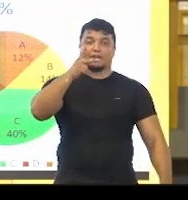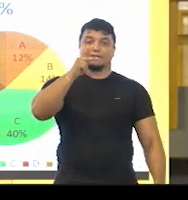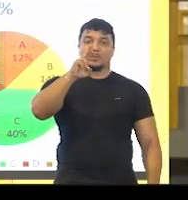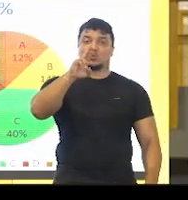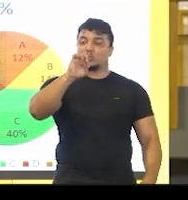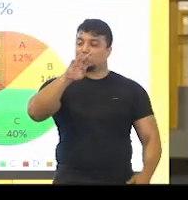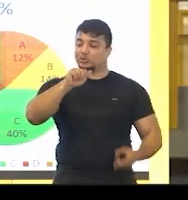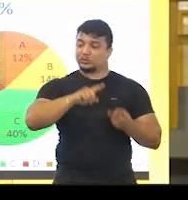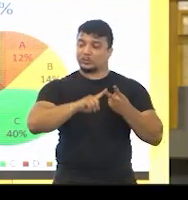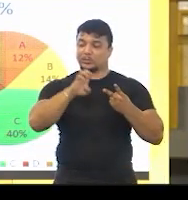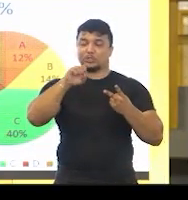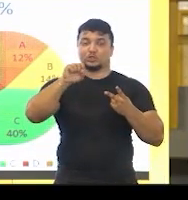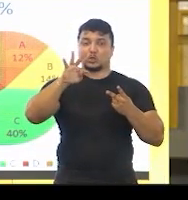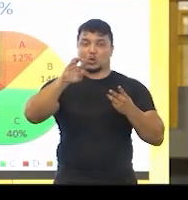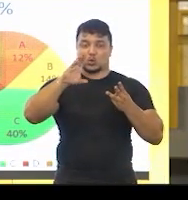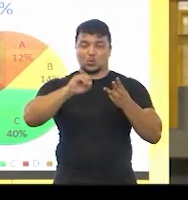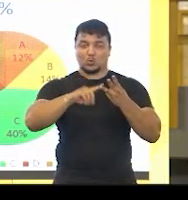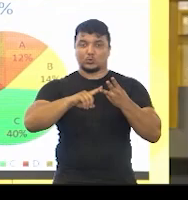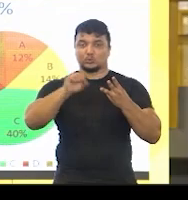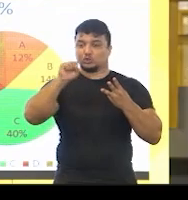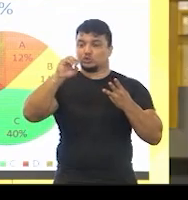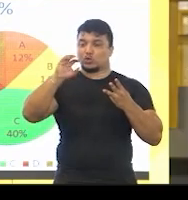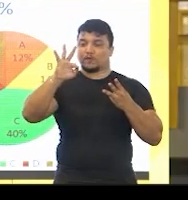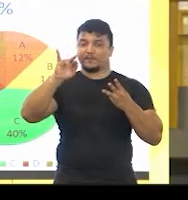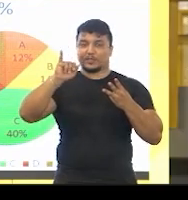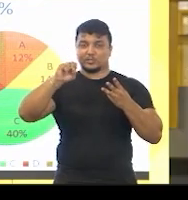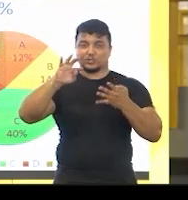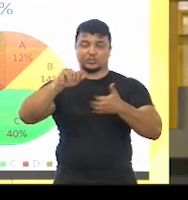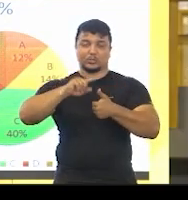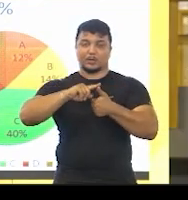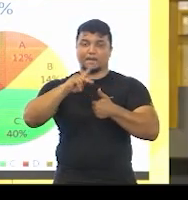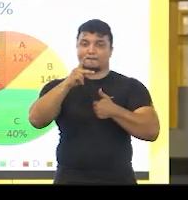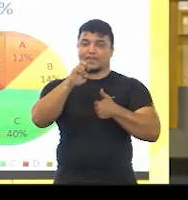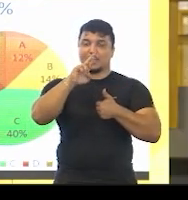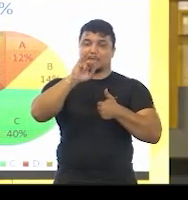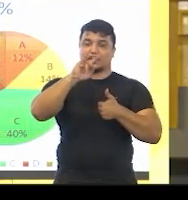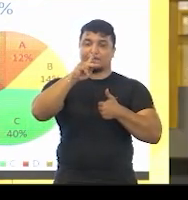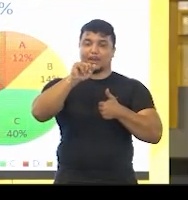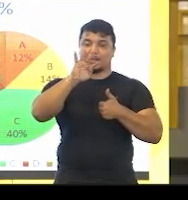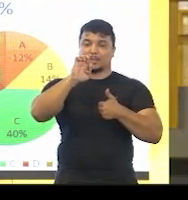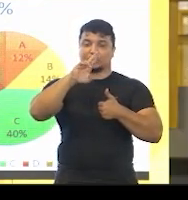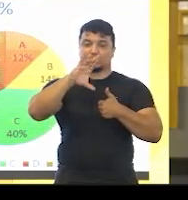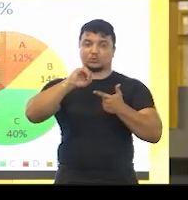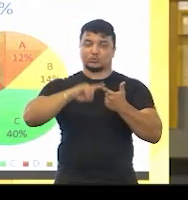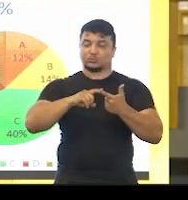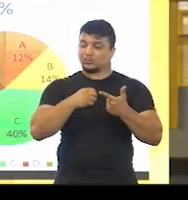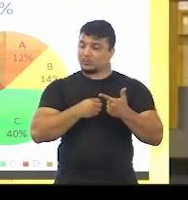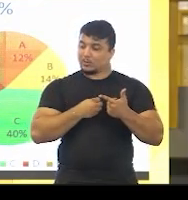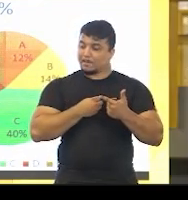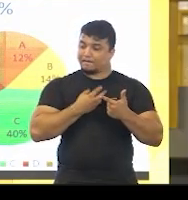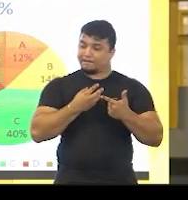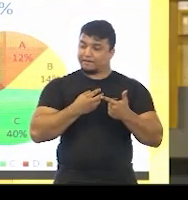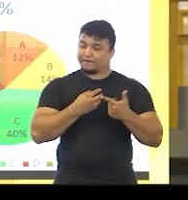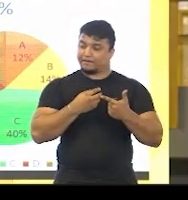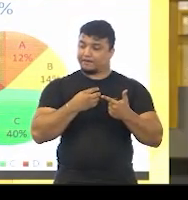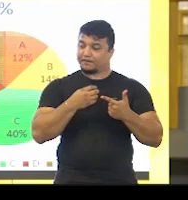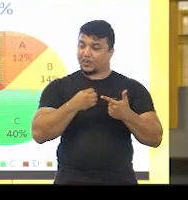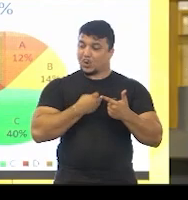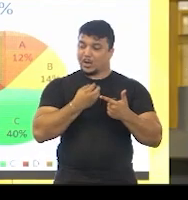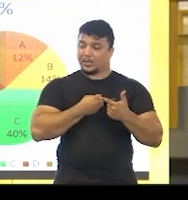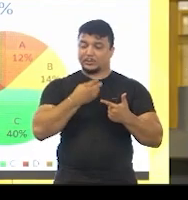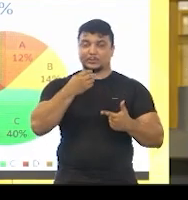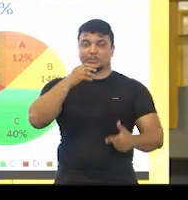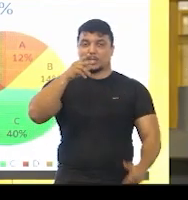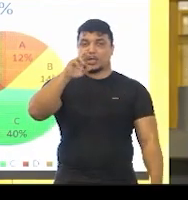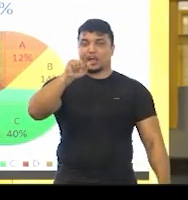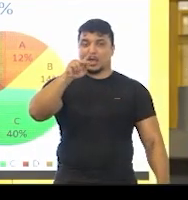epicuristas, os estoicos, os sofistas, os peripatéticos, os poetas rapsodos. São